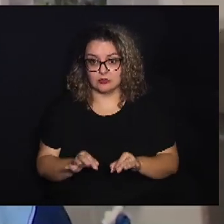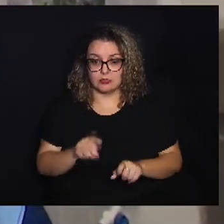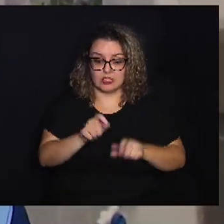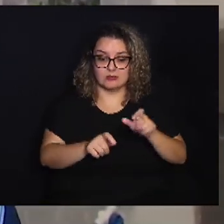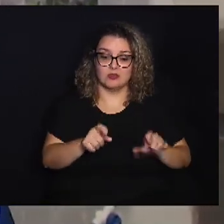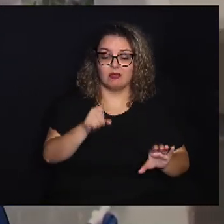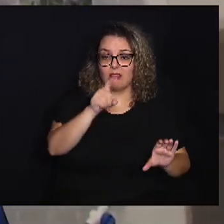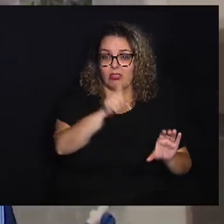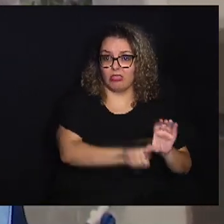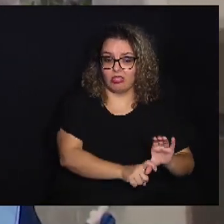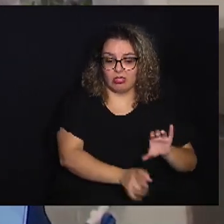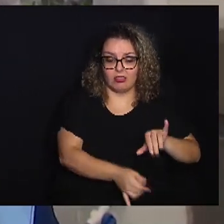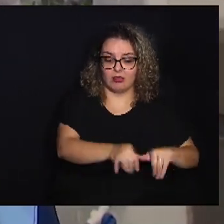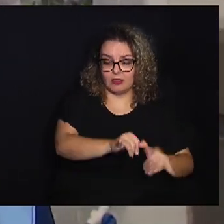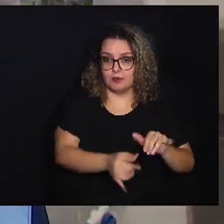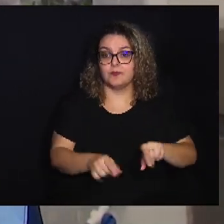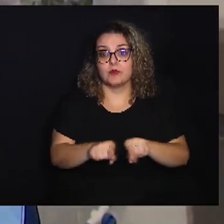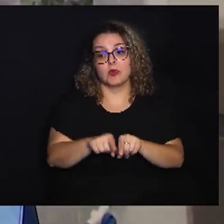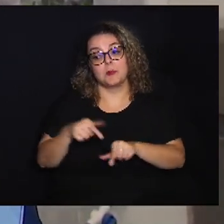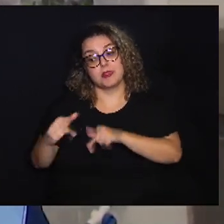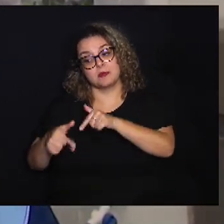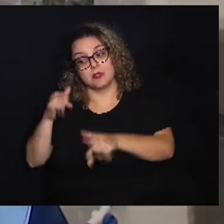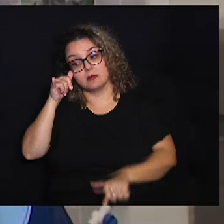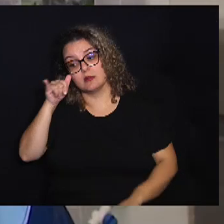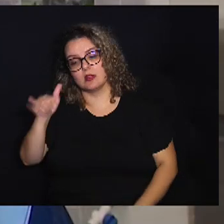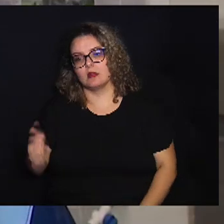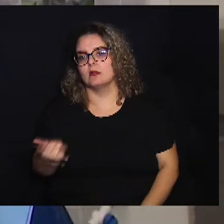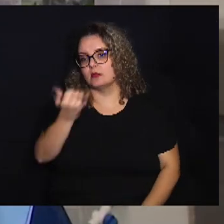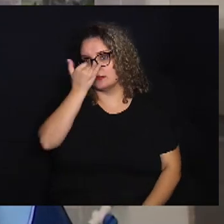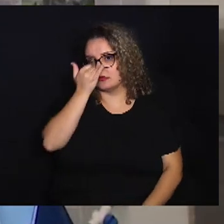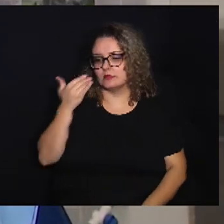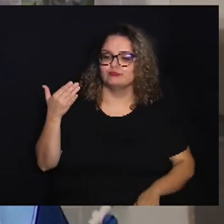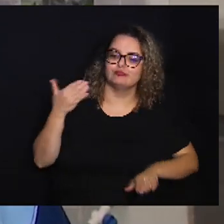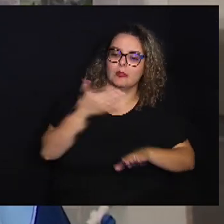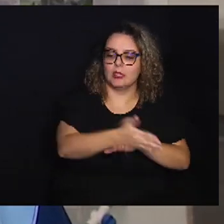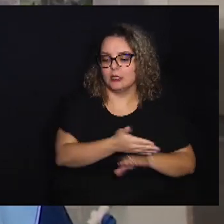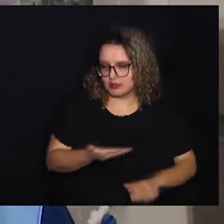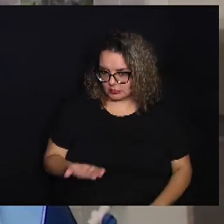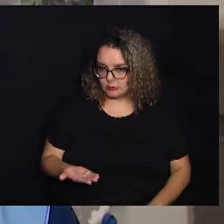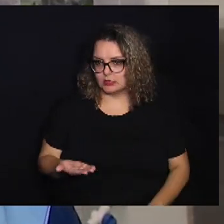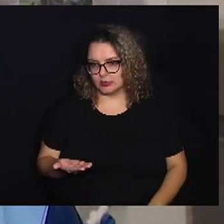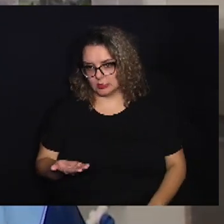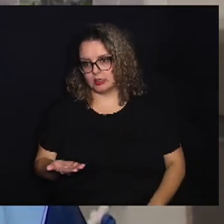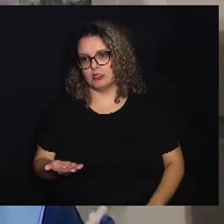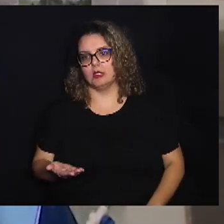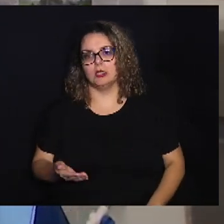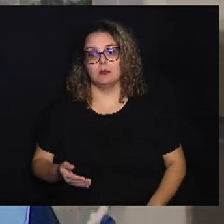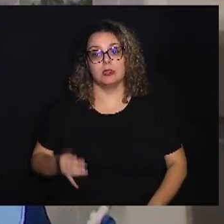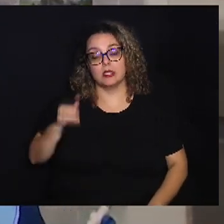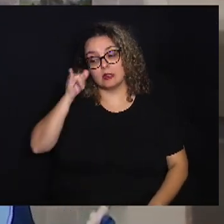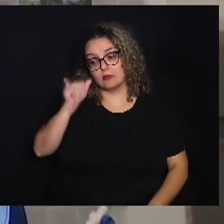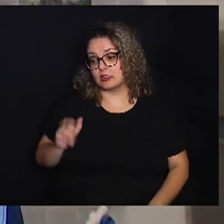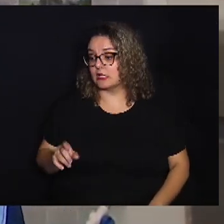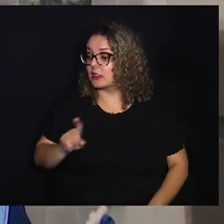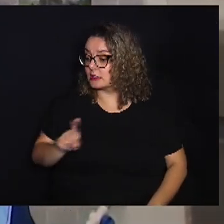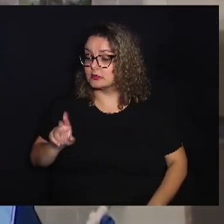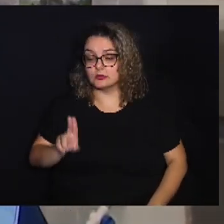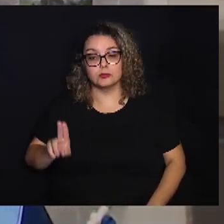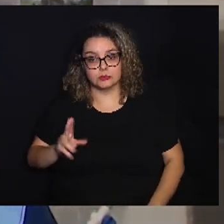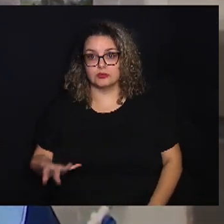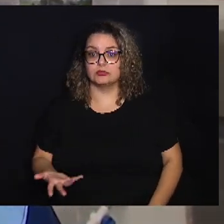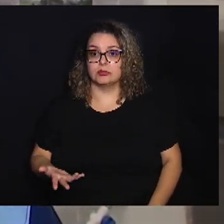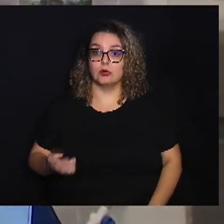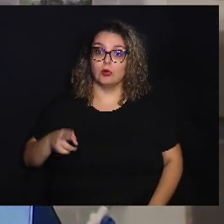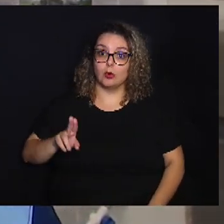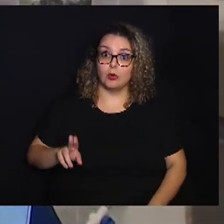químico e também trabalhos de prevenção para evitar, amenizar as pessoas a não usarem ou aqueles que usam, pelo